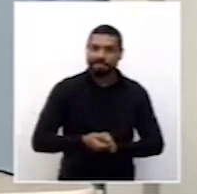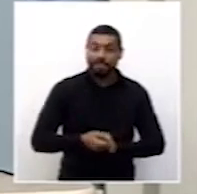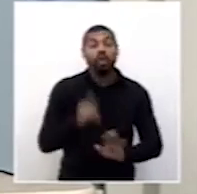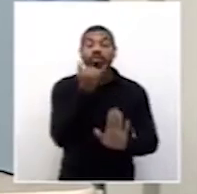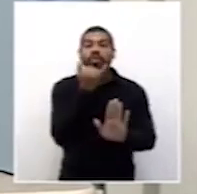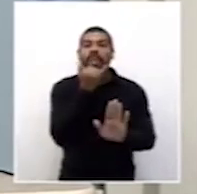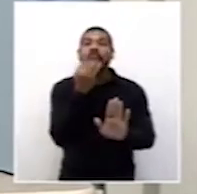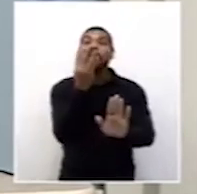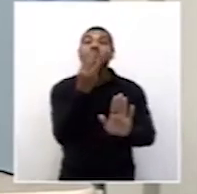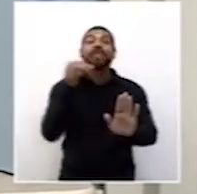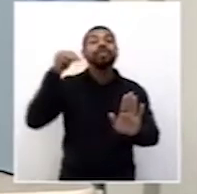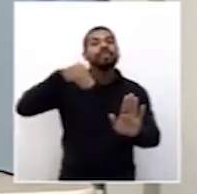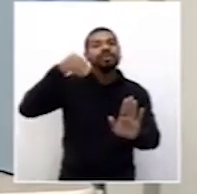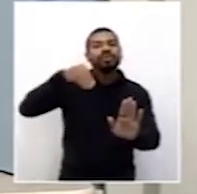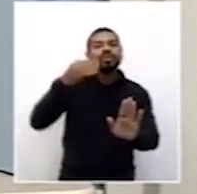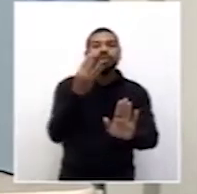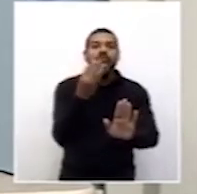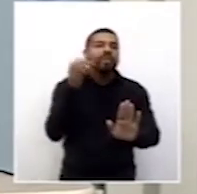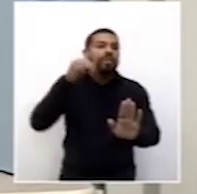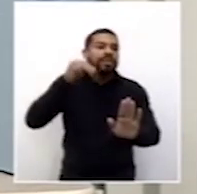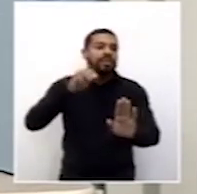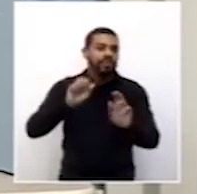4 minutinhos para vocês responderem isso.